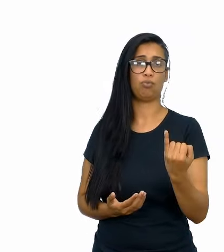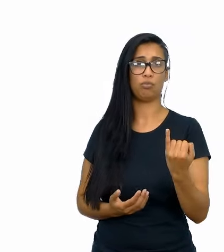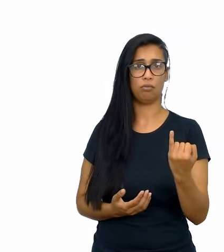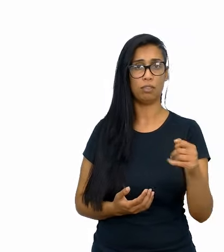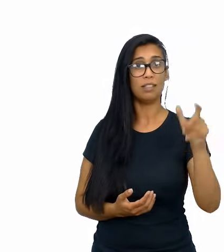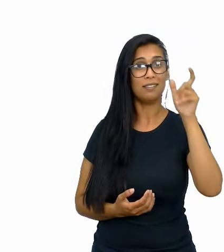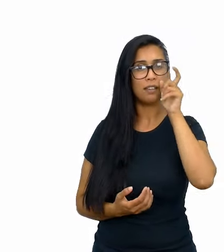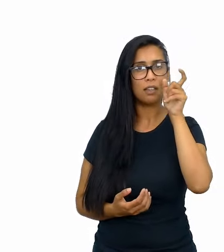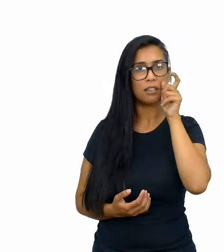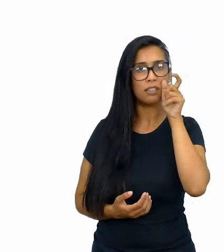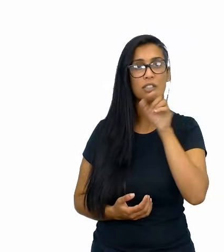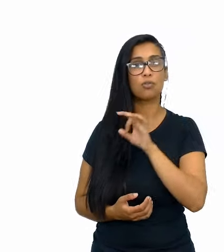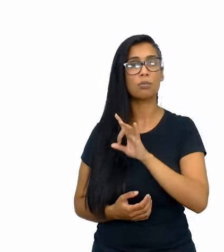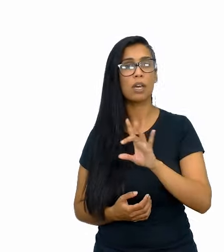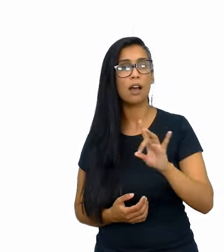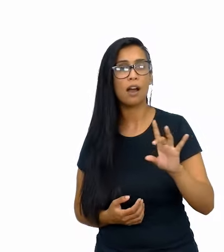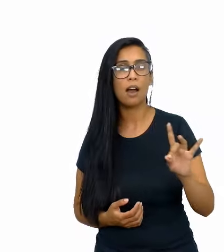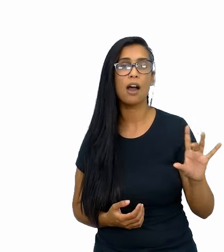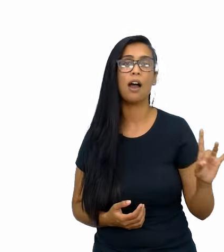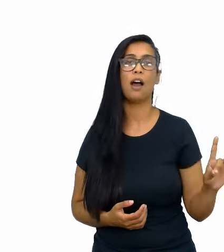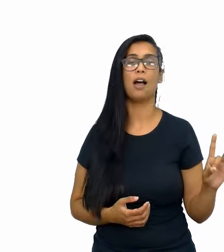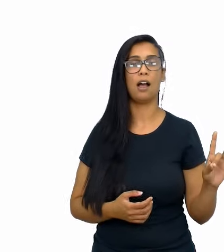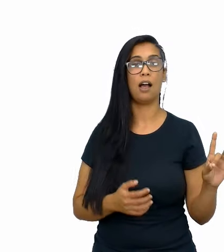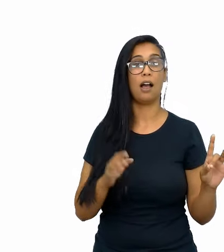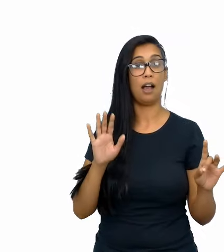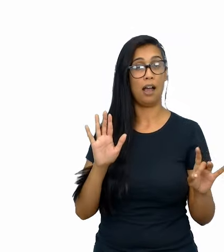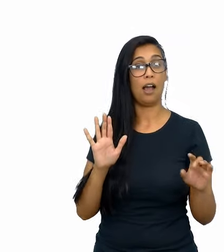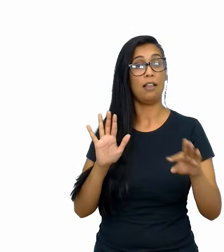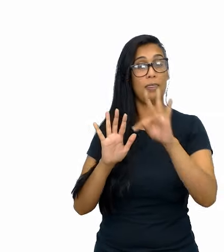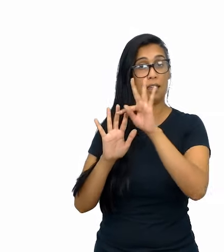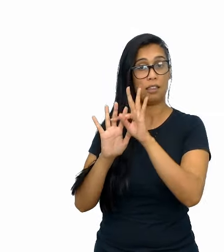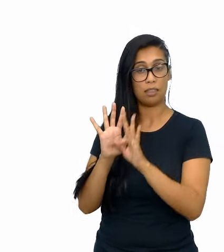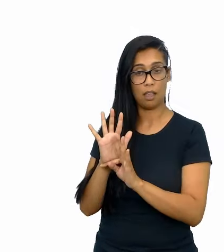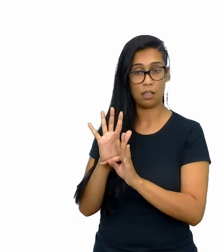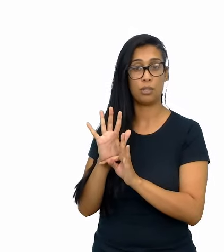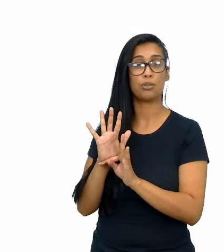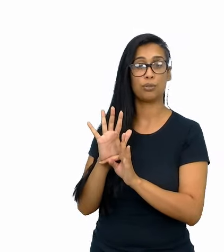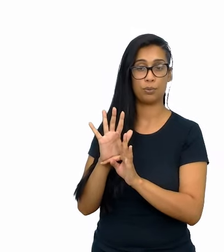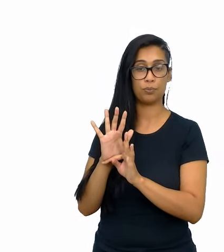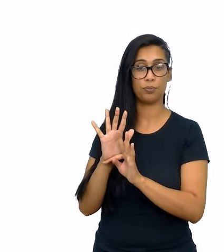interessante para a produção do texto, ok?